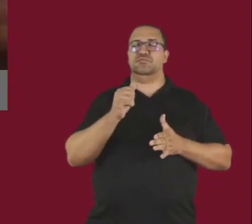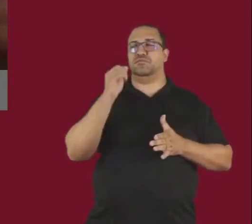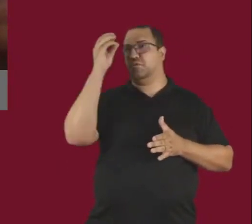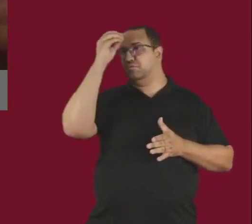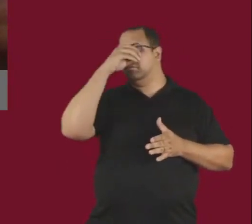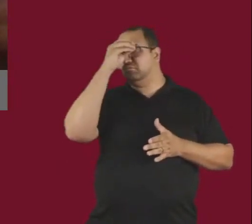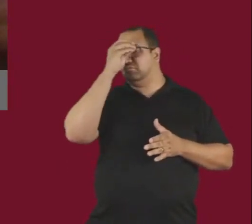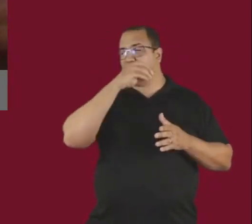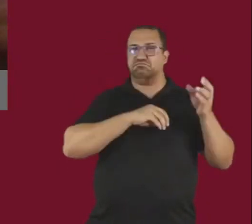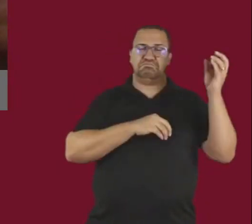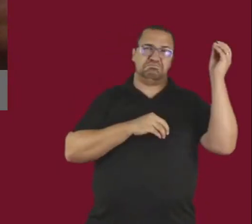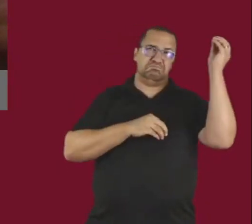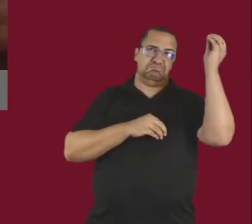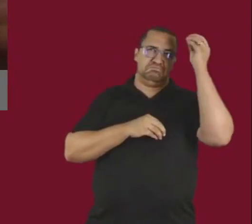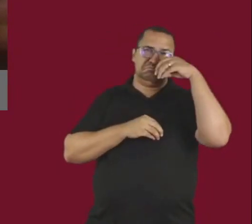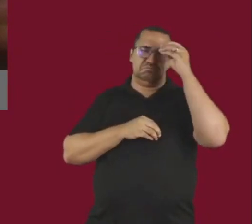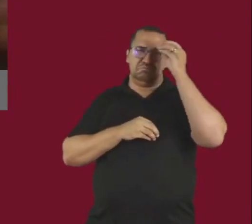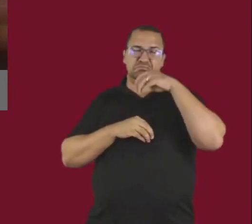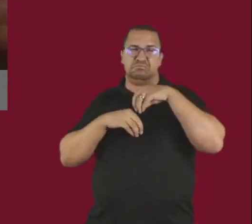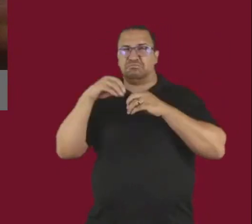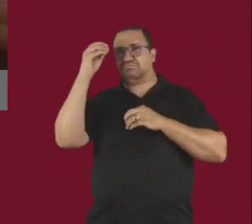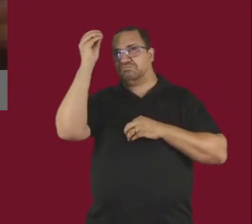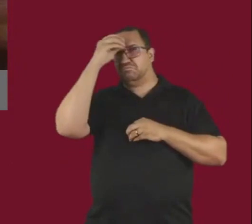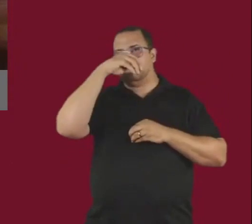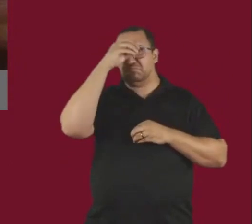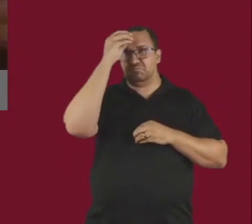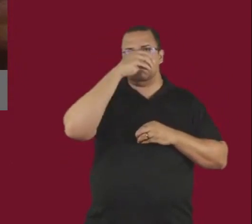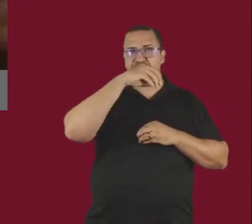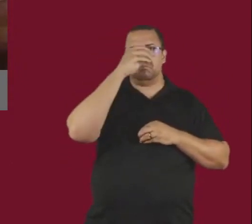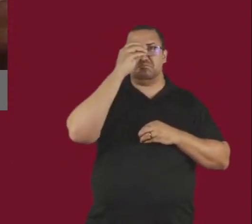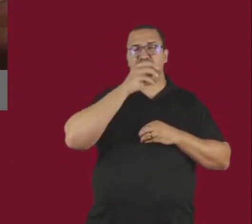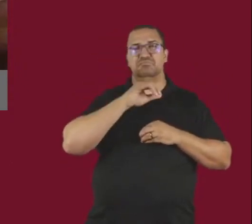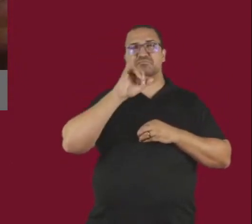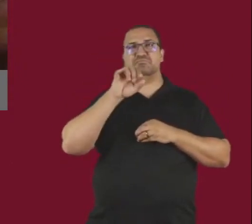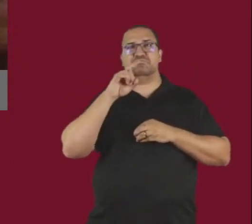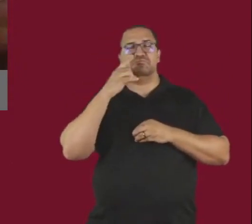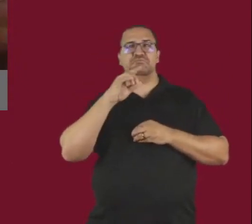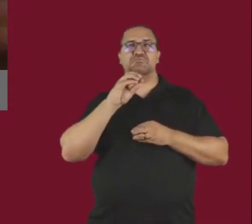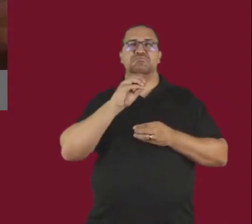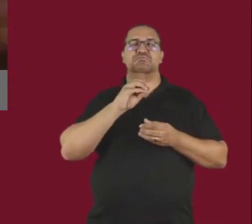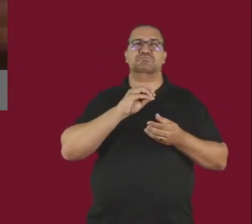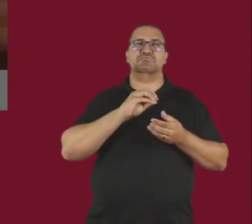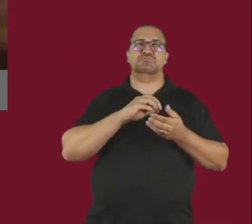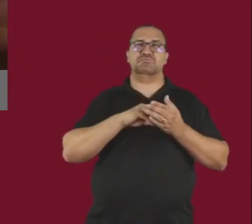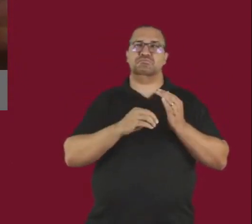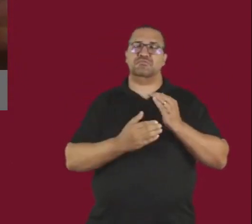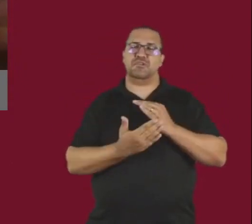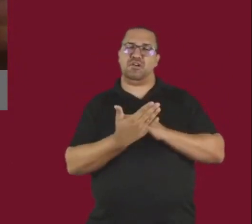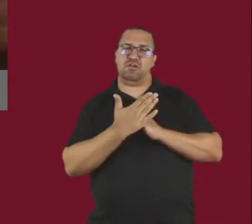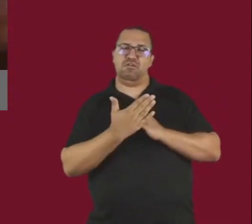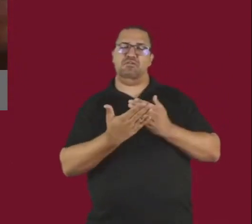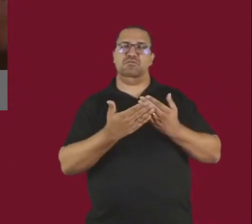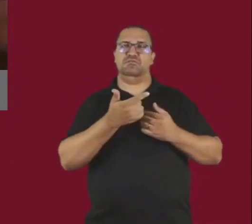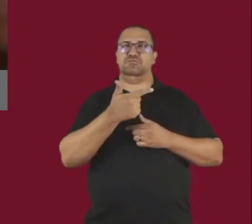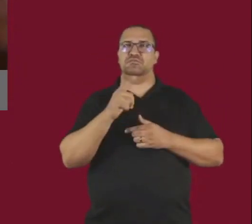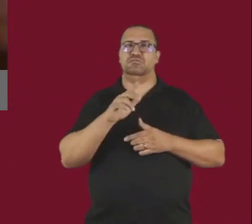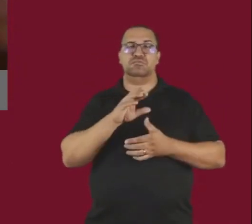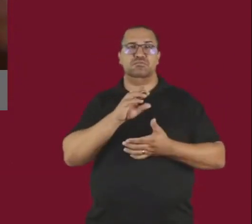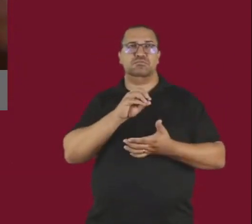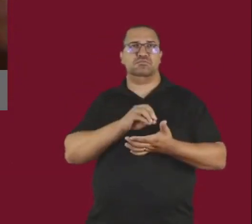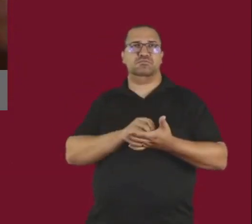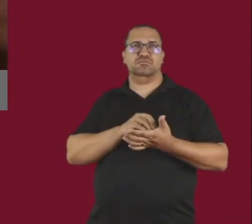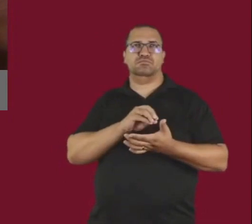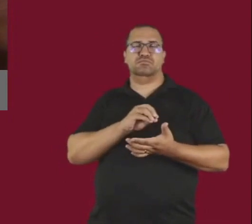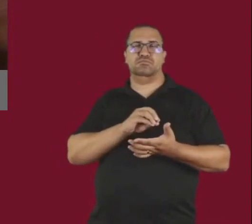massacradas se a gente não conseguir ter mais resistência. E também as pessoas não